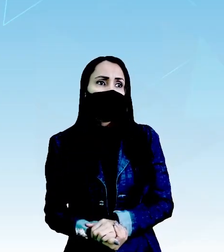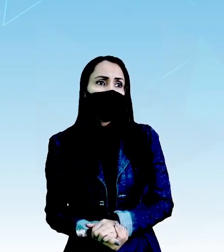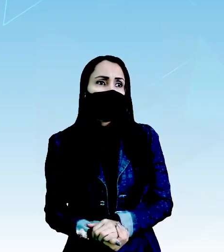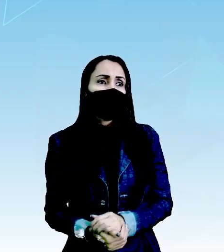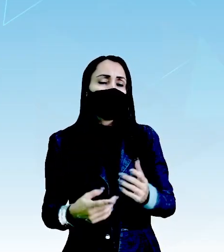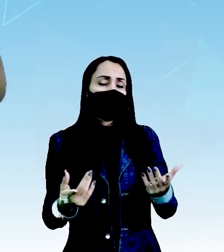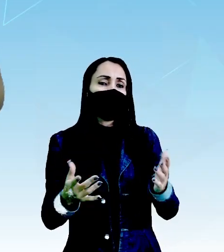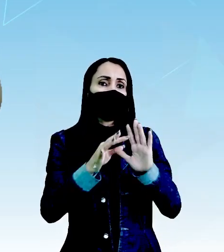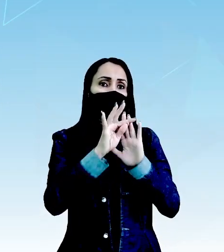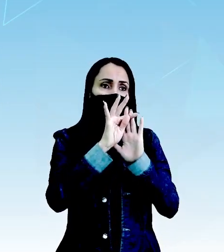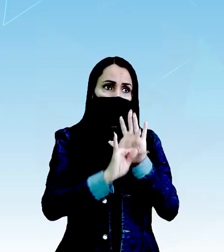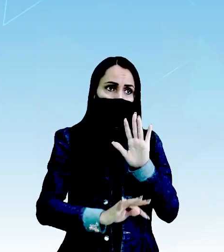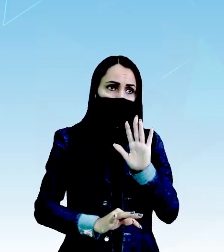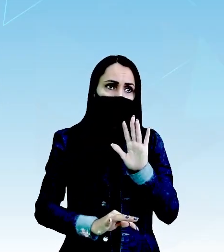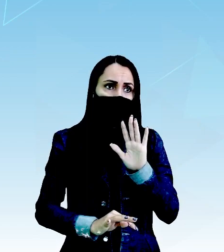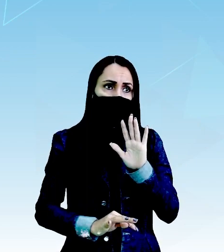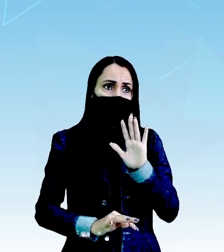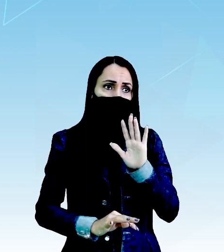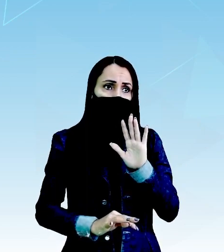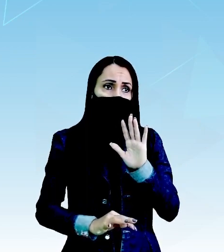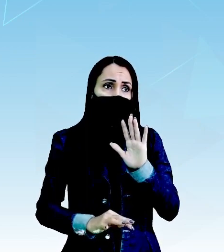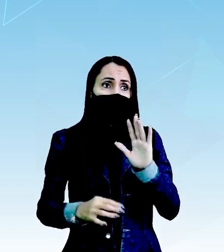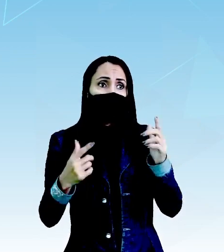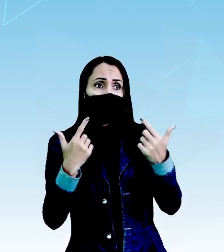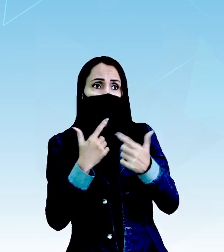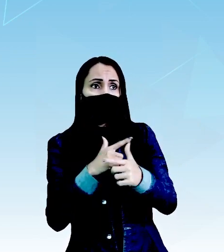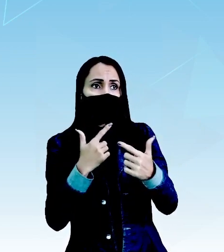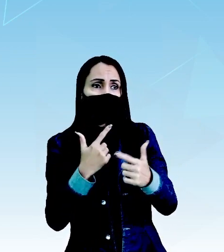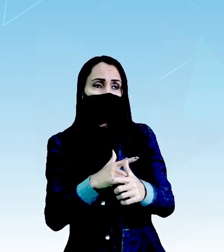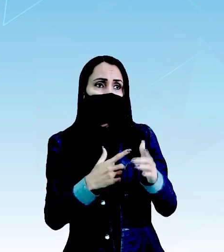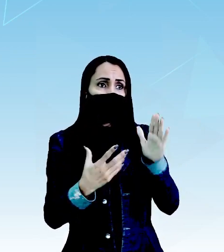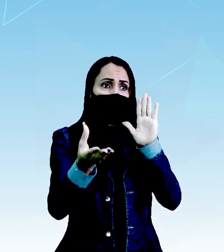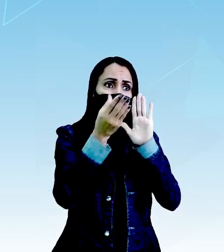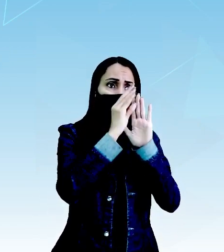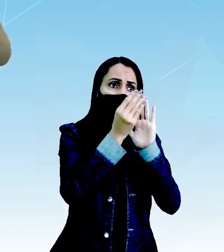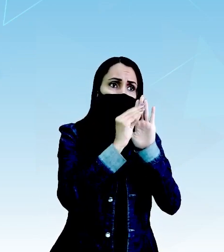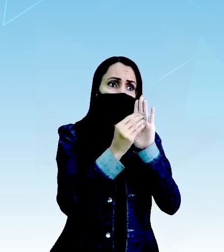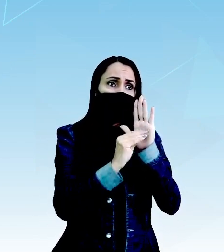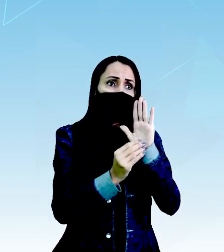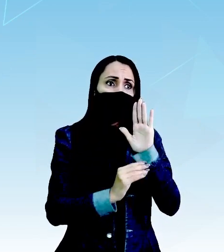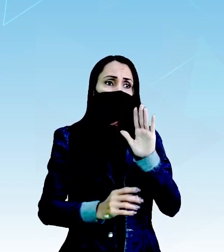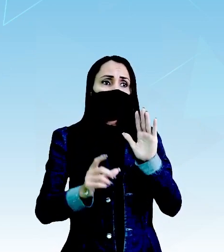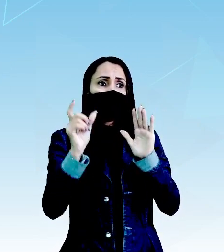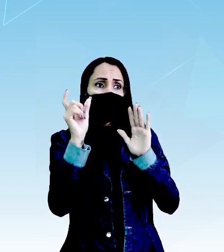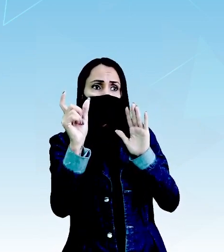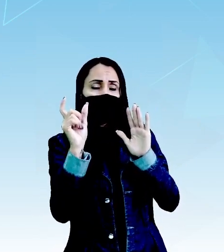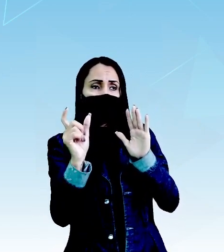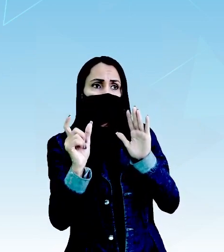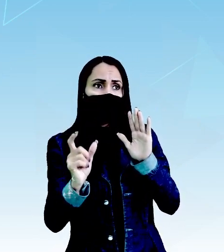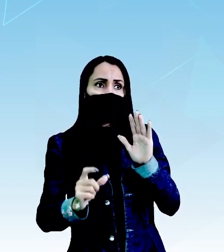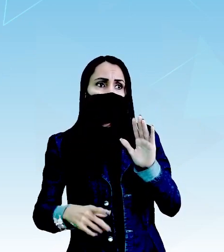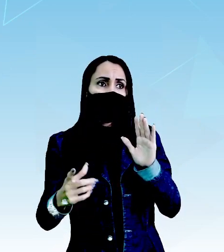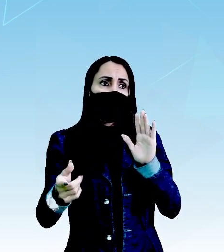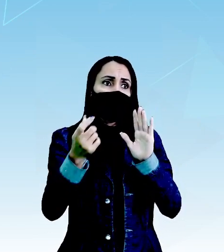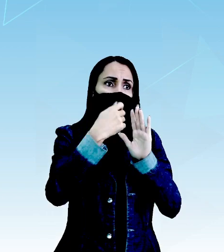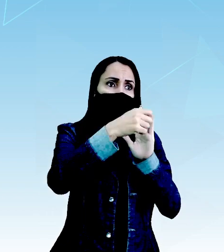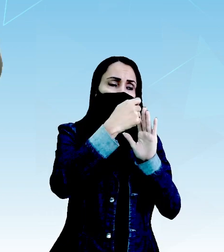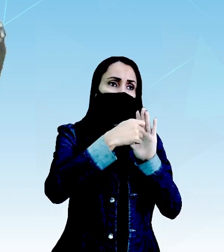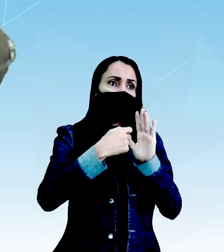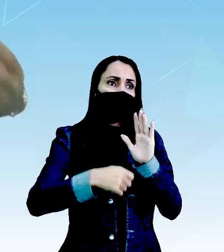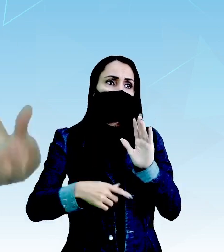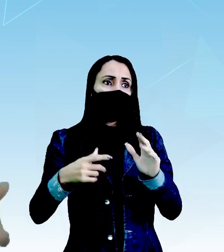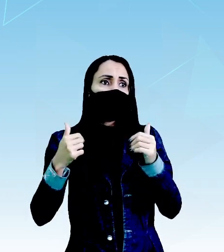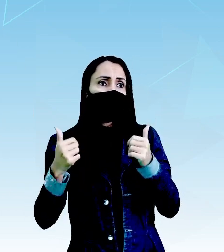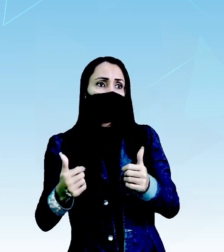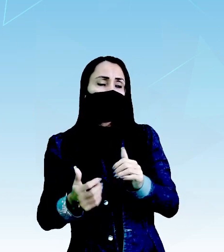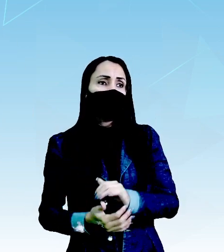texto humorístico, ele joga com palavras. Aquele que escreve com humor, certo? Aquele